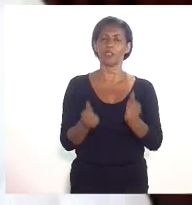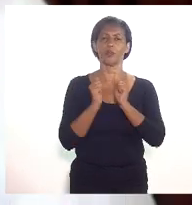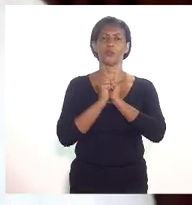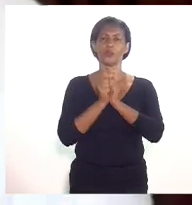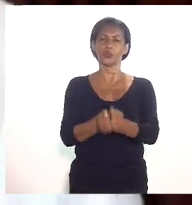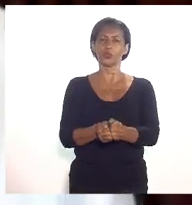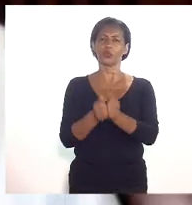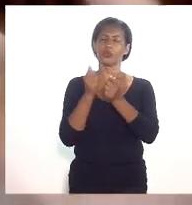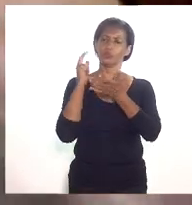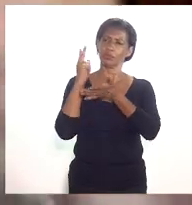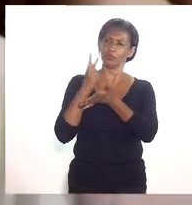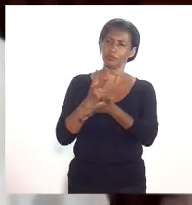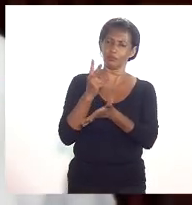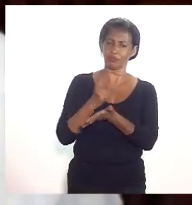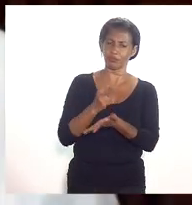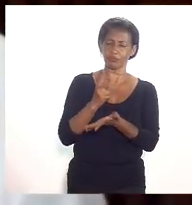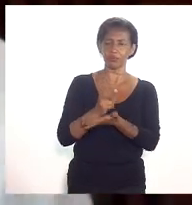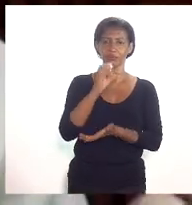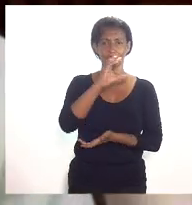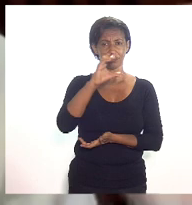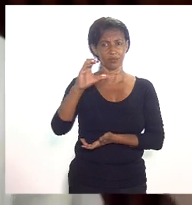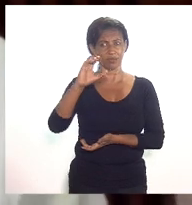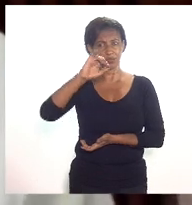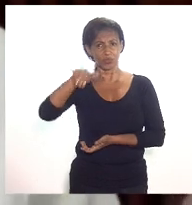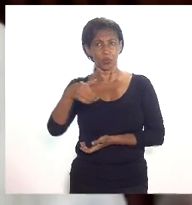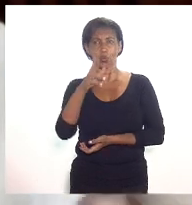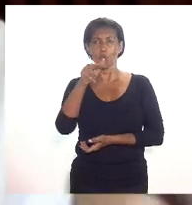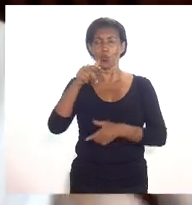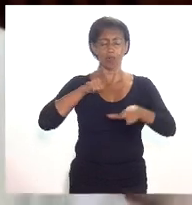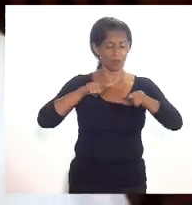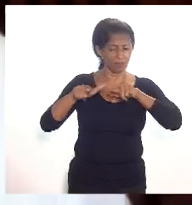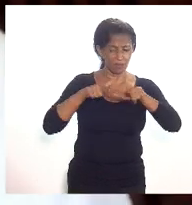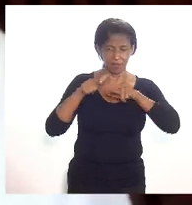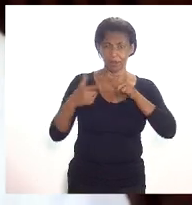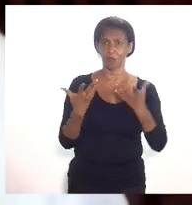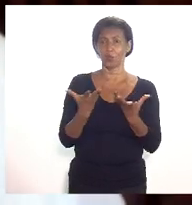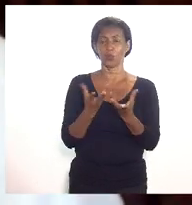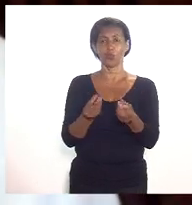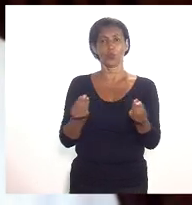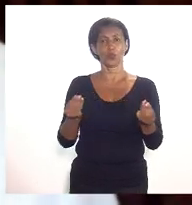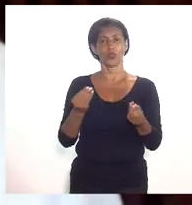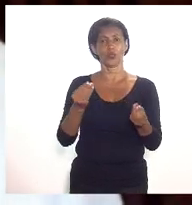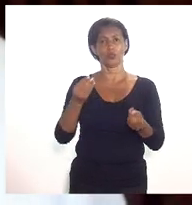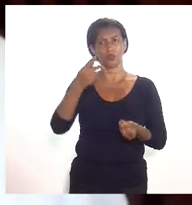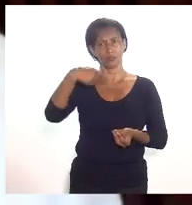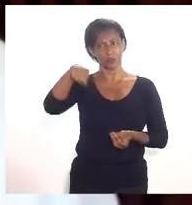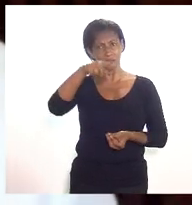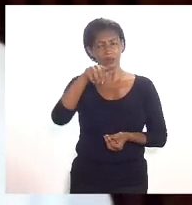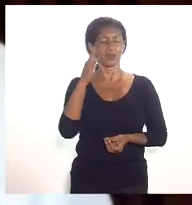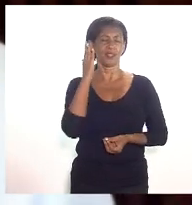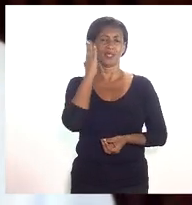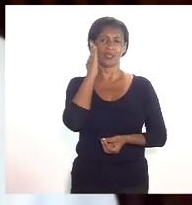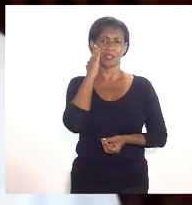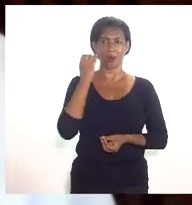do factível. A CCJ nunca trabalhou tanto, deputado Luiz. Vossa Excelência sabe, nós apresentamos os números do ano passado.